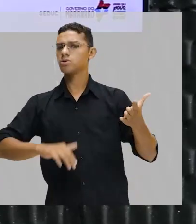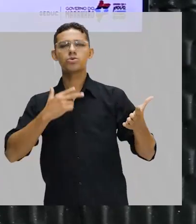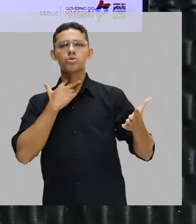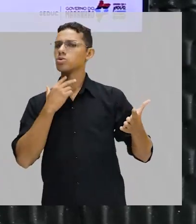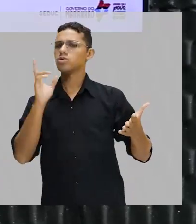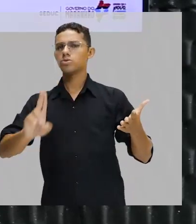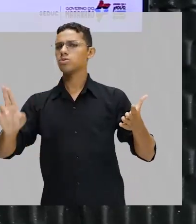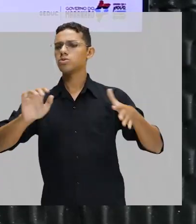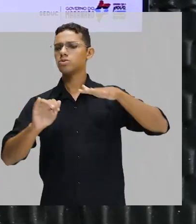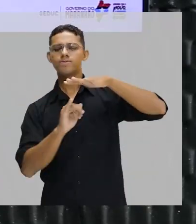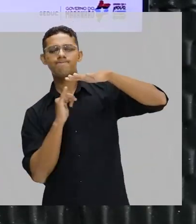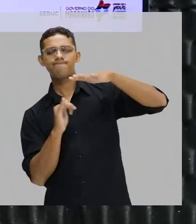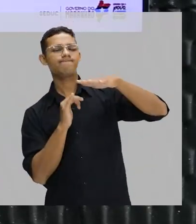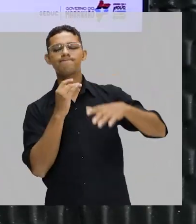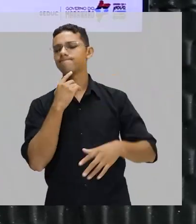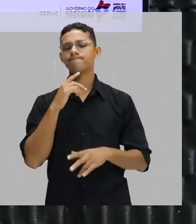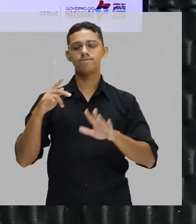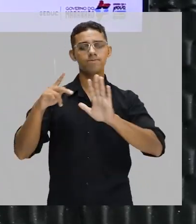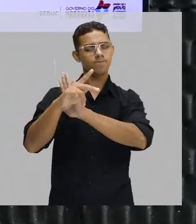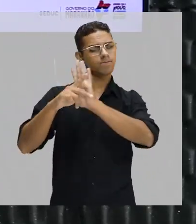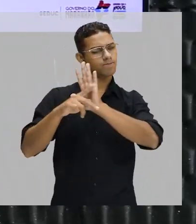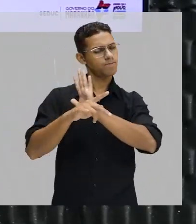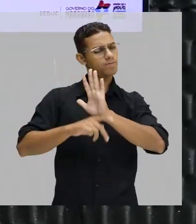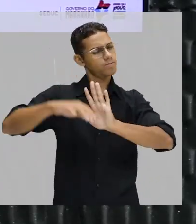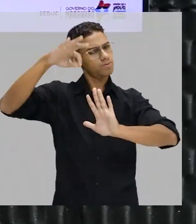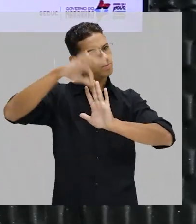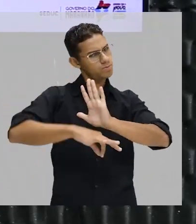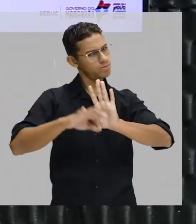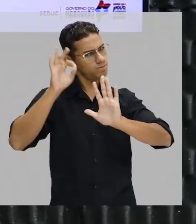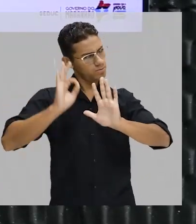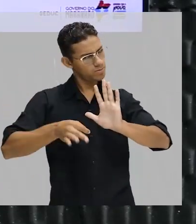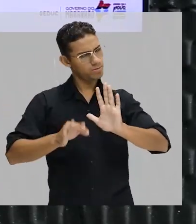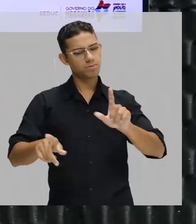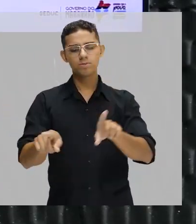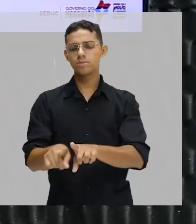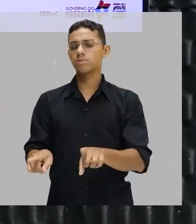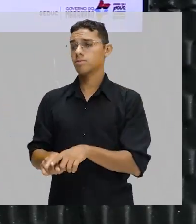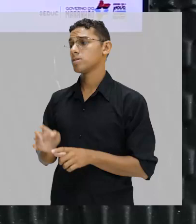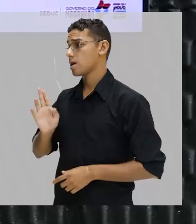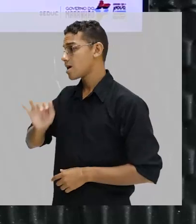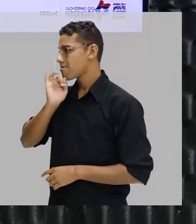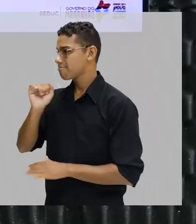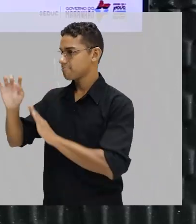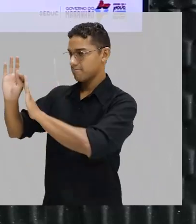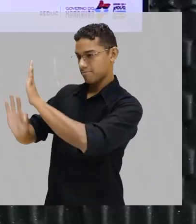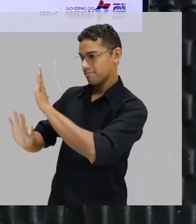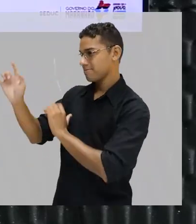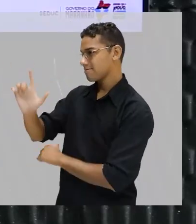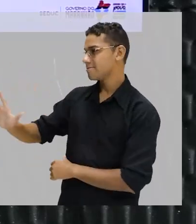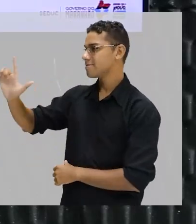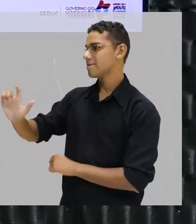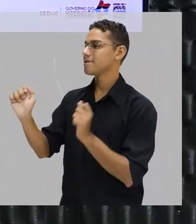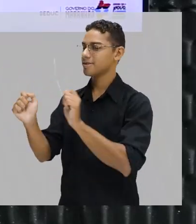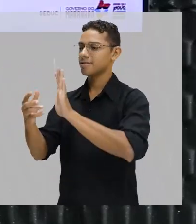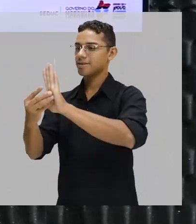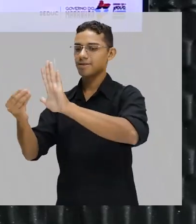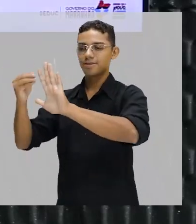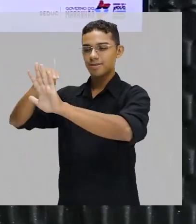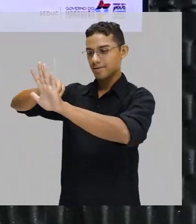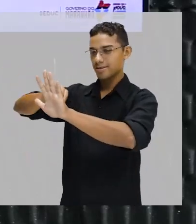vocês realmente desejam. Mas quando ela é recurso estilístico, ela vai aparecer muito nos textos literários, então, até